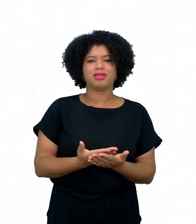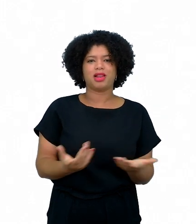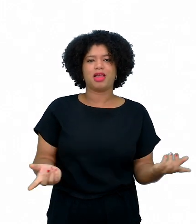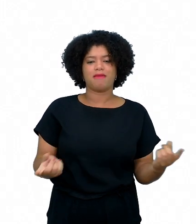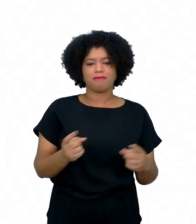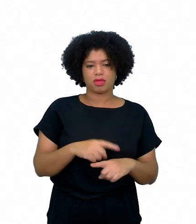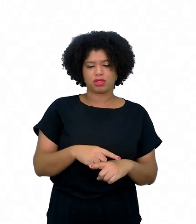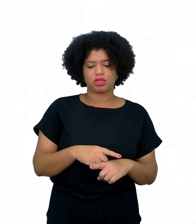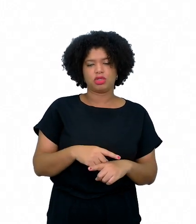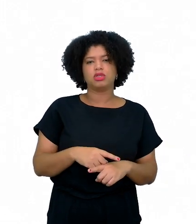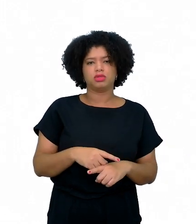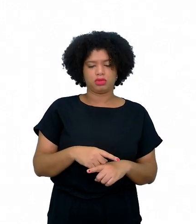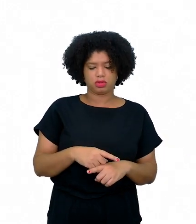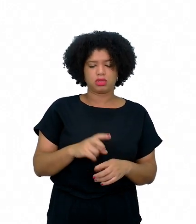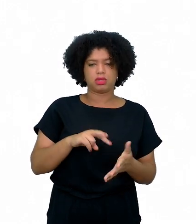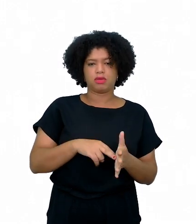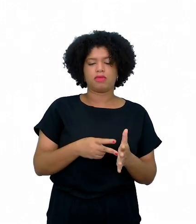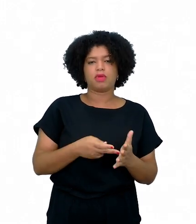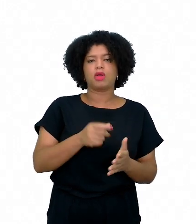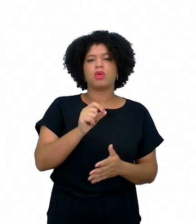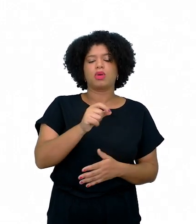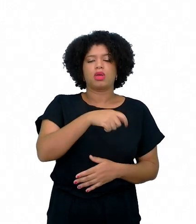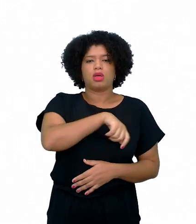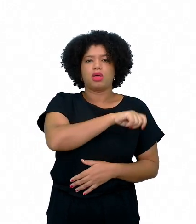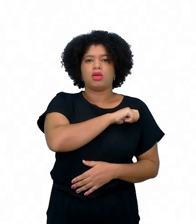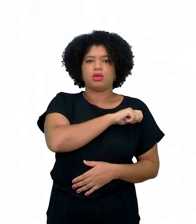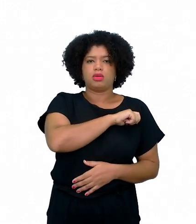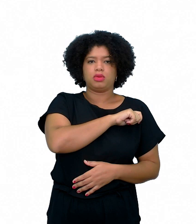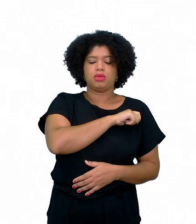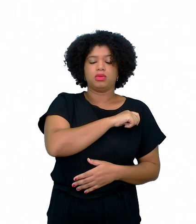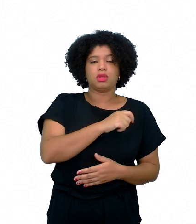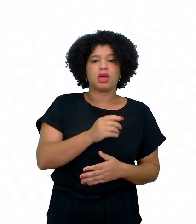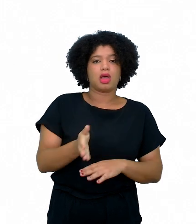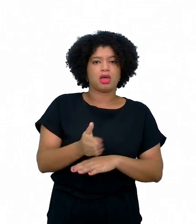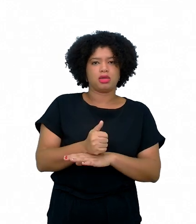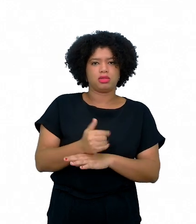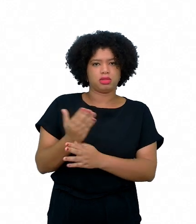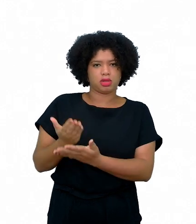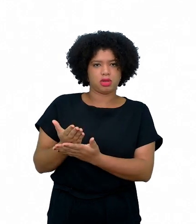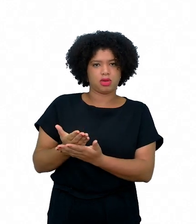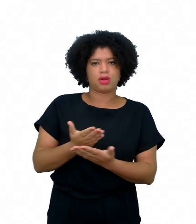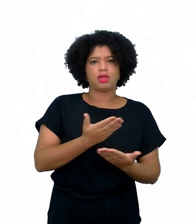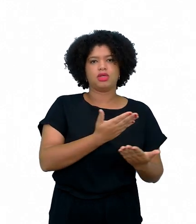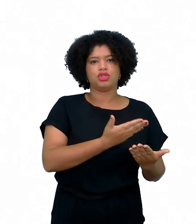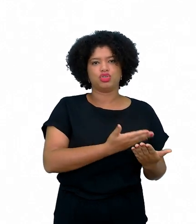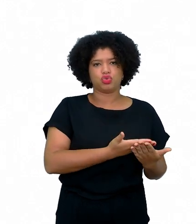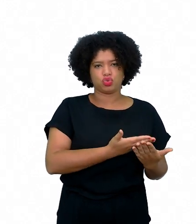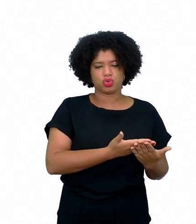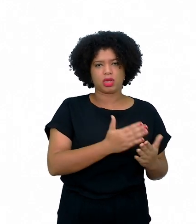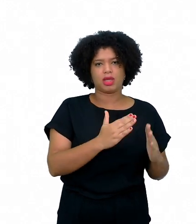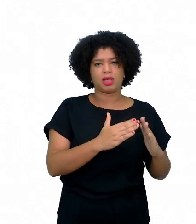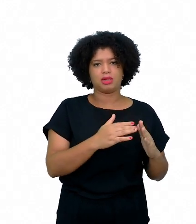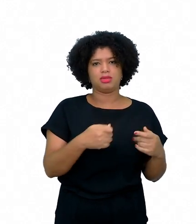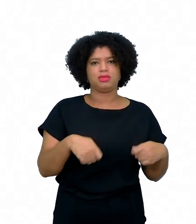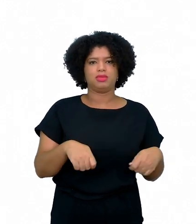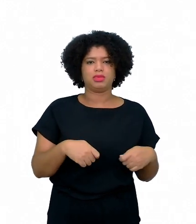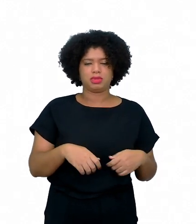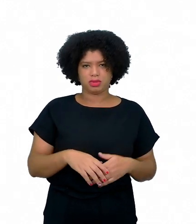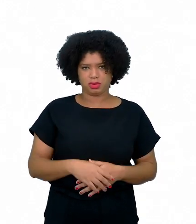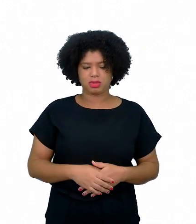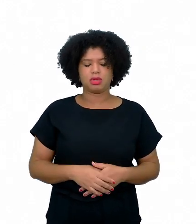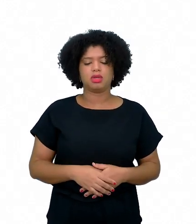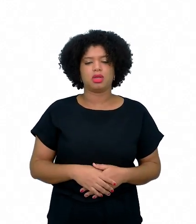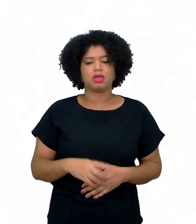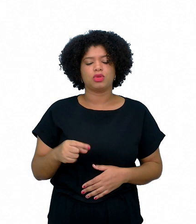ou em qualquer outra metodologia. Nós vamos conversar aqui um pouco sobre